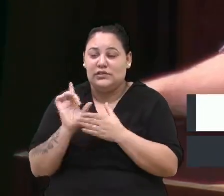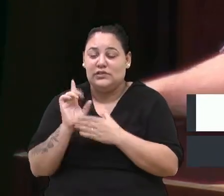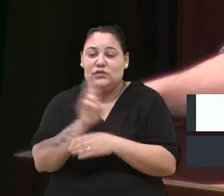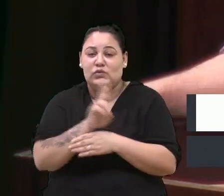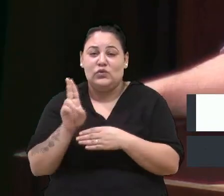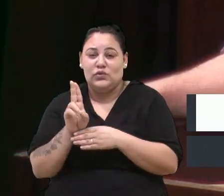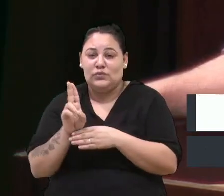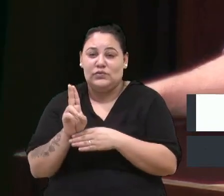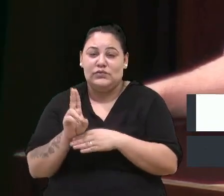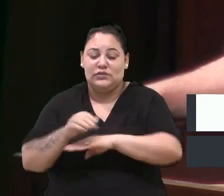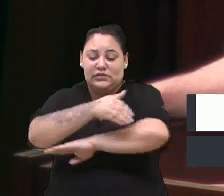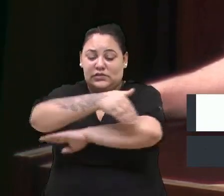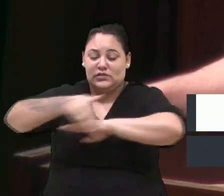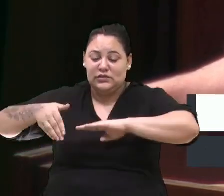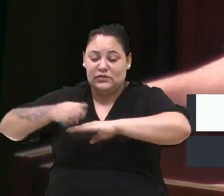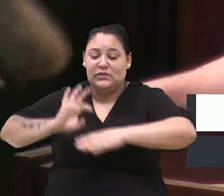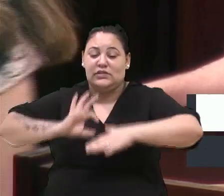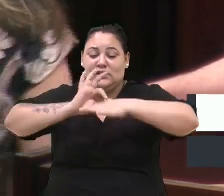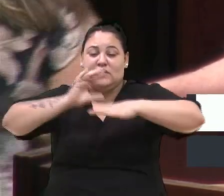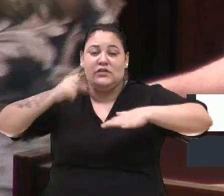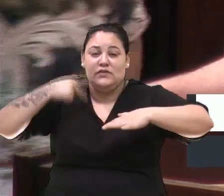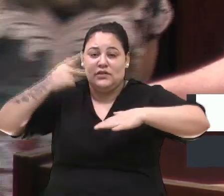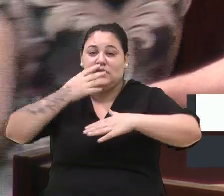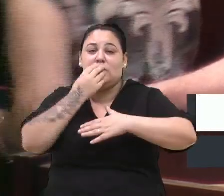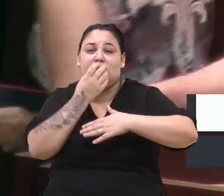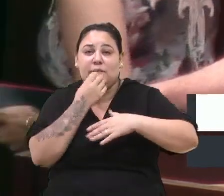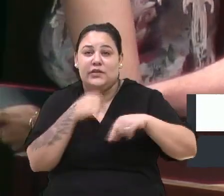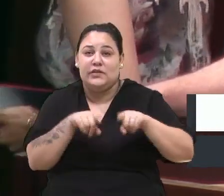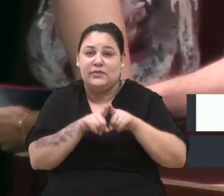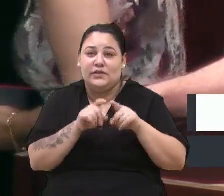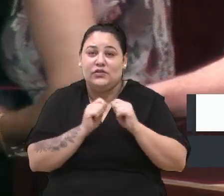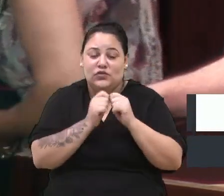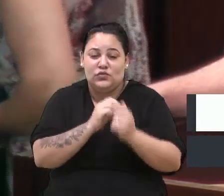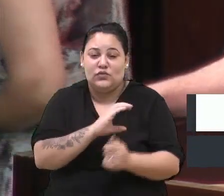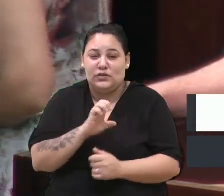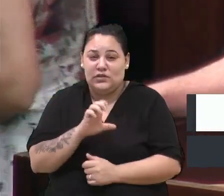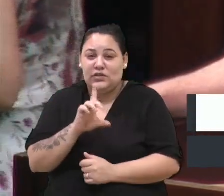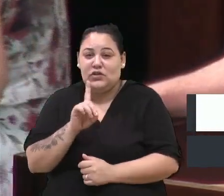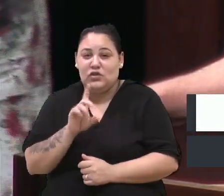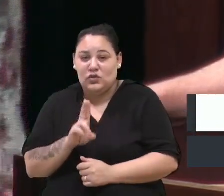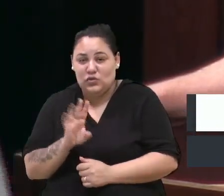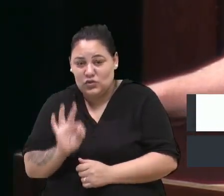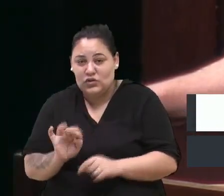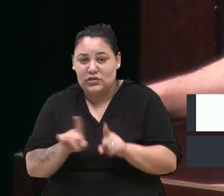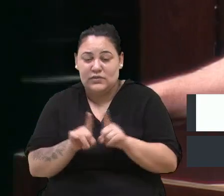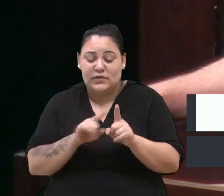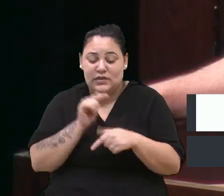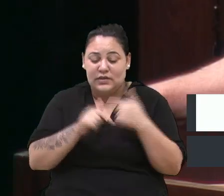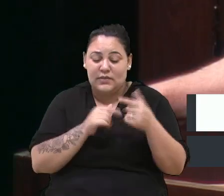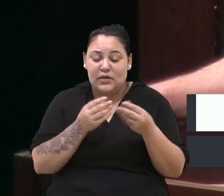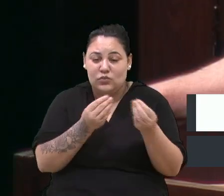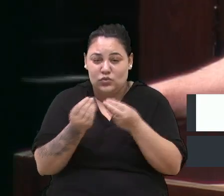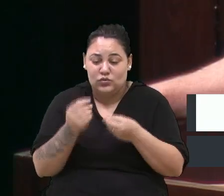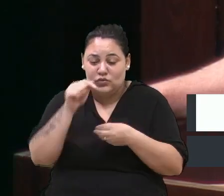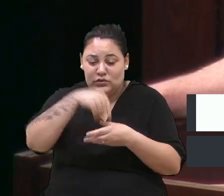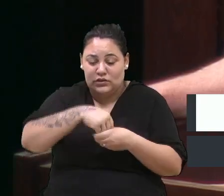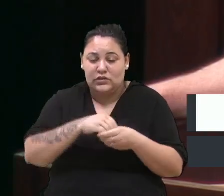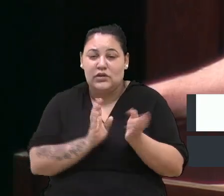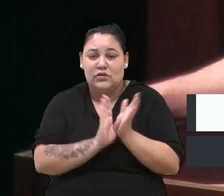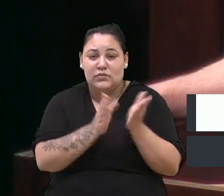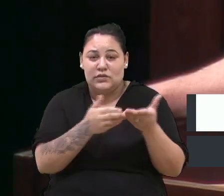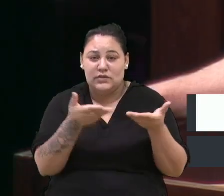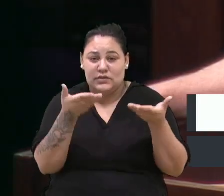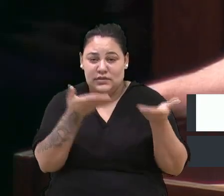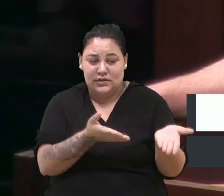aqui liderada pelo vereador Camilles, também muito atuante, né, nesta comissão. E aqui, Camilles,